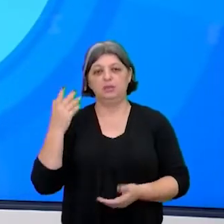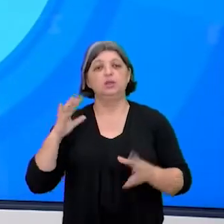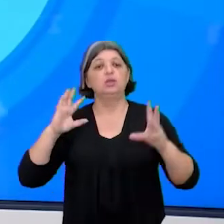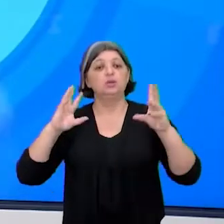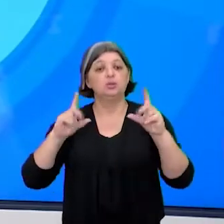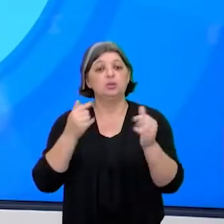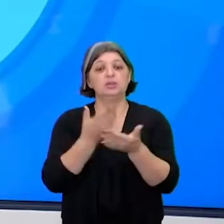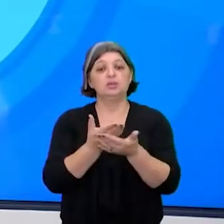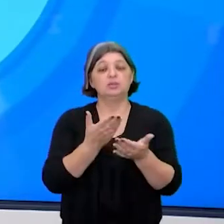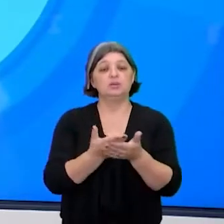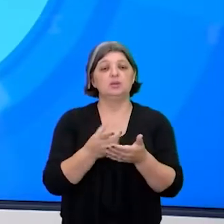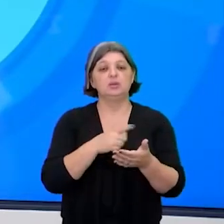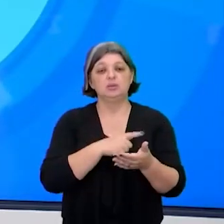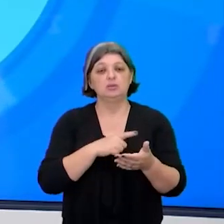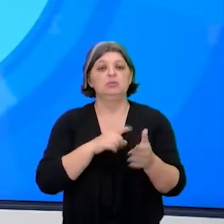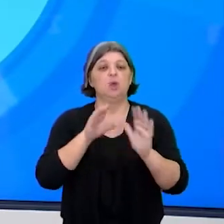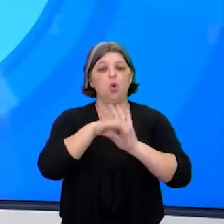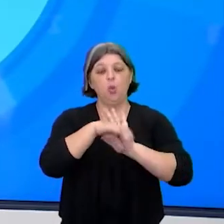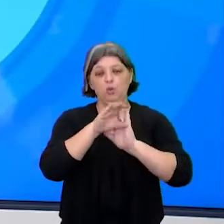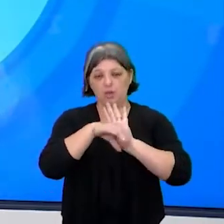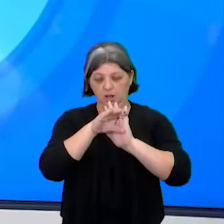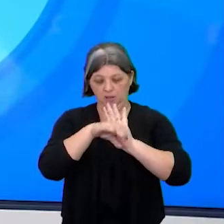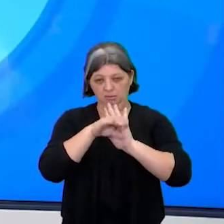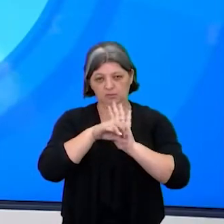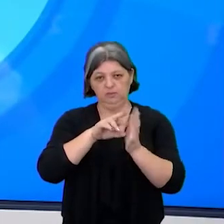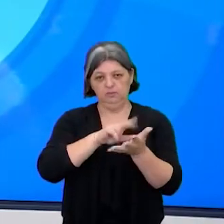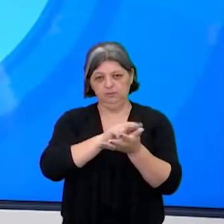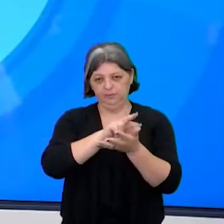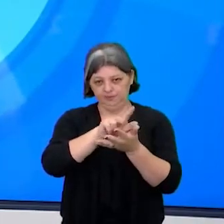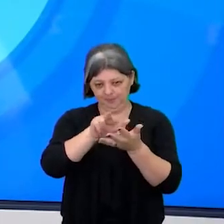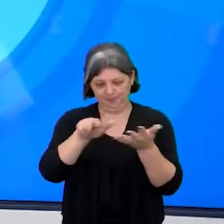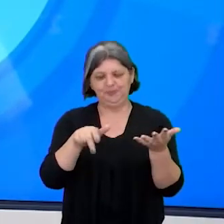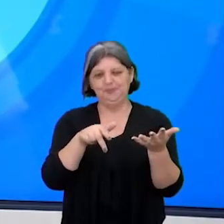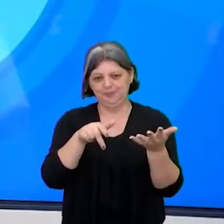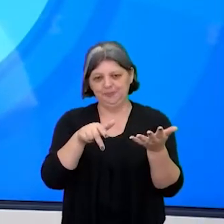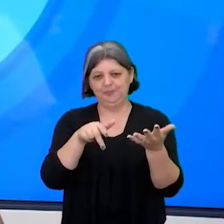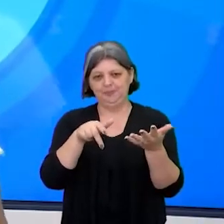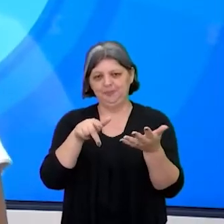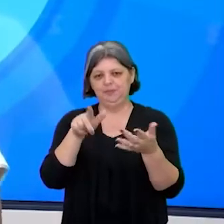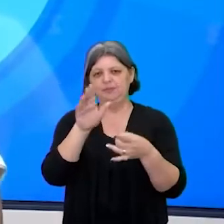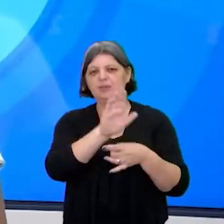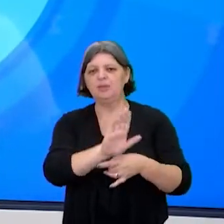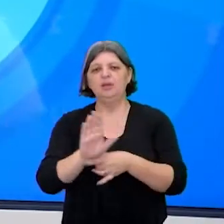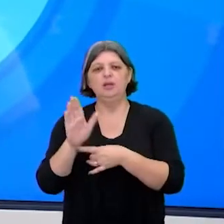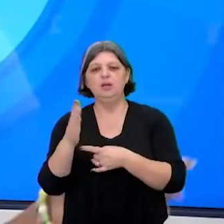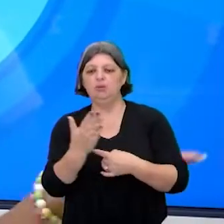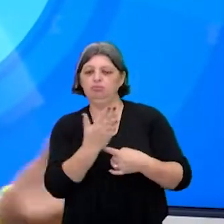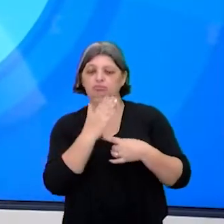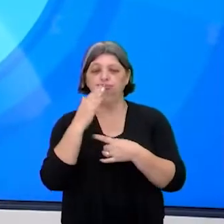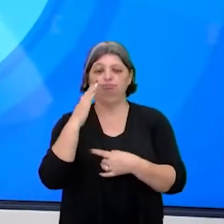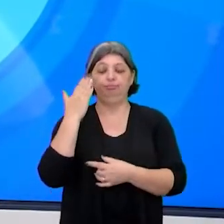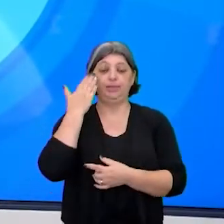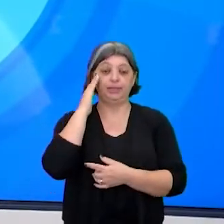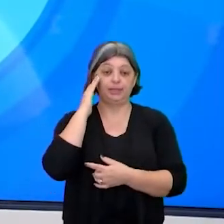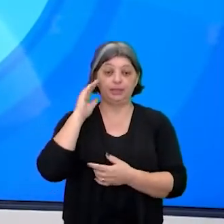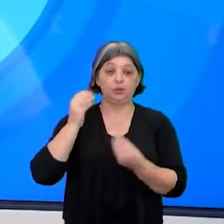estamos passando alguns conceitos. E esses conceitos, eles ajudam a entender um pouquinho das nossas